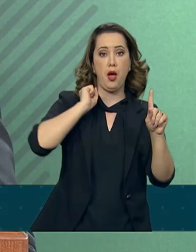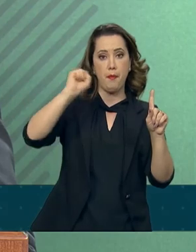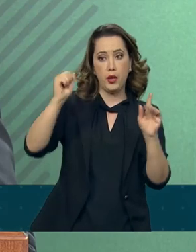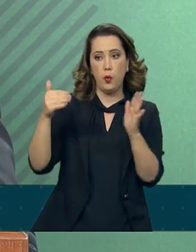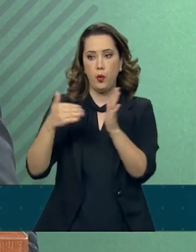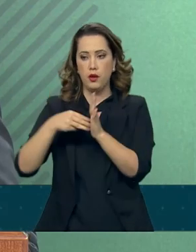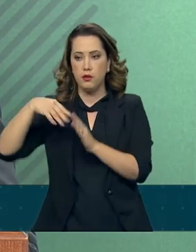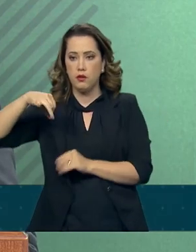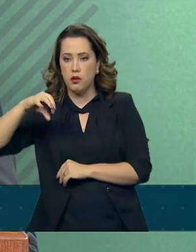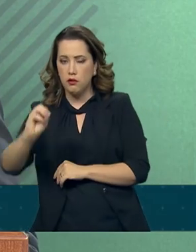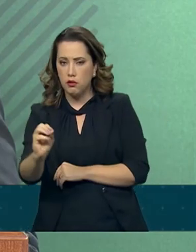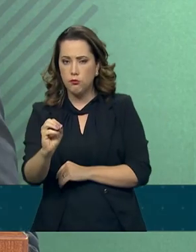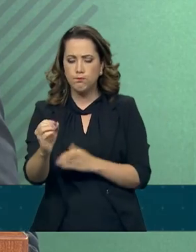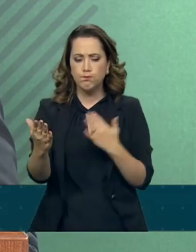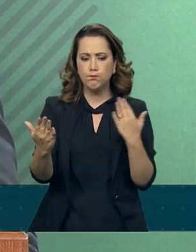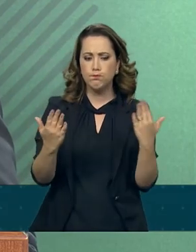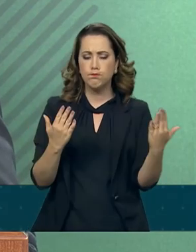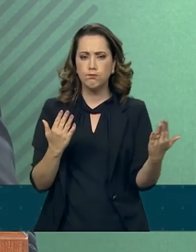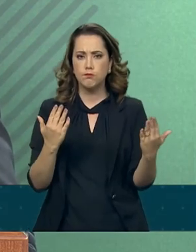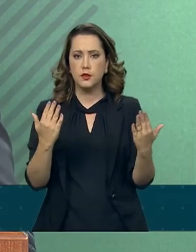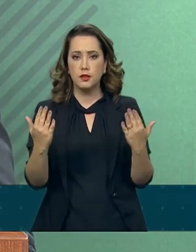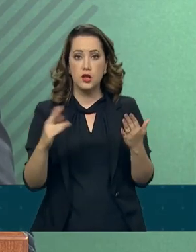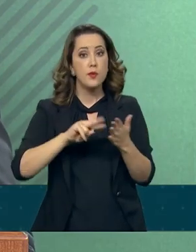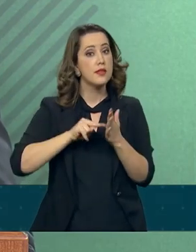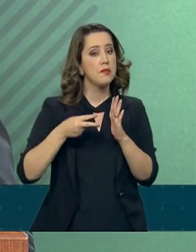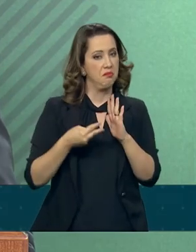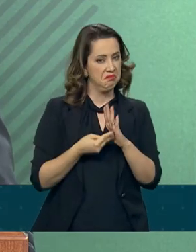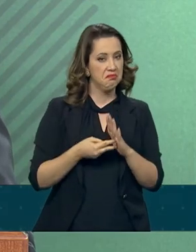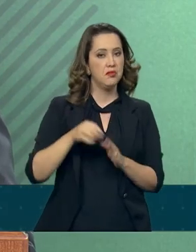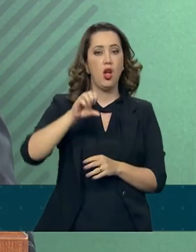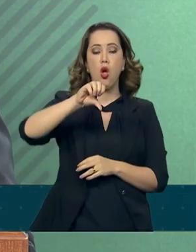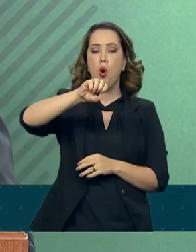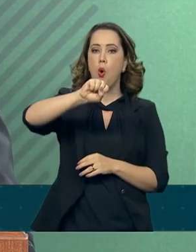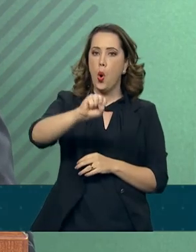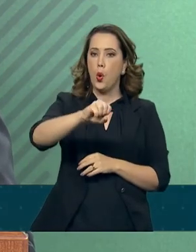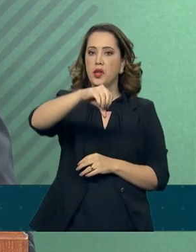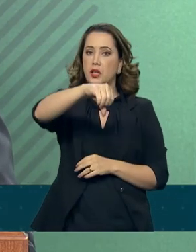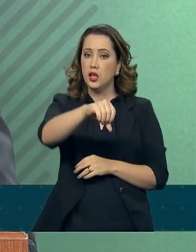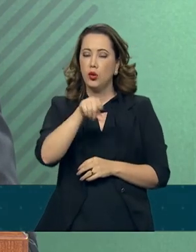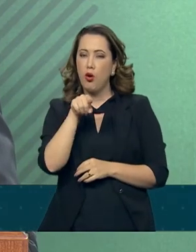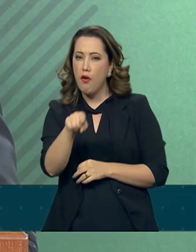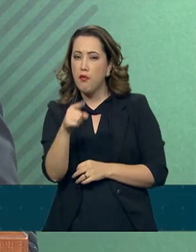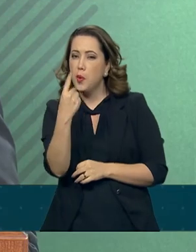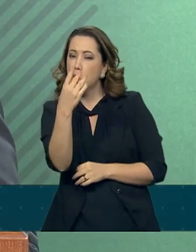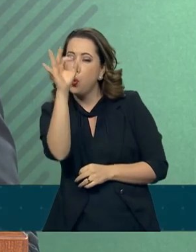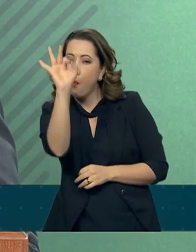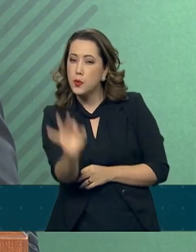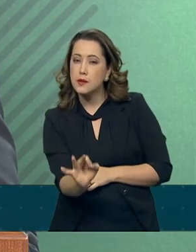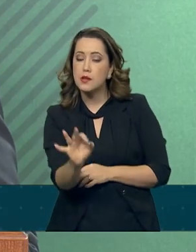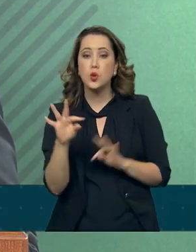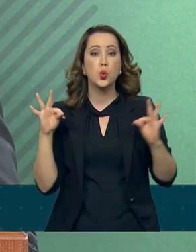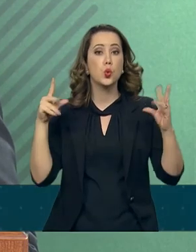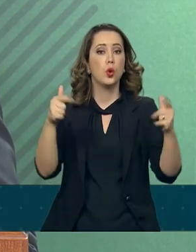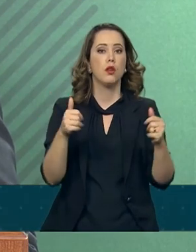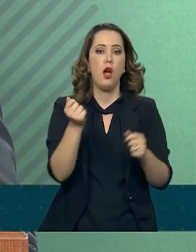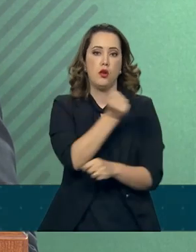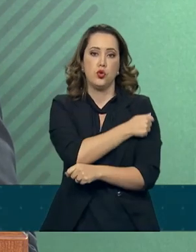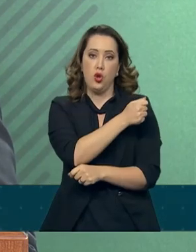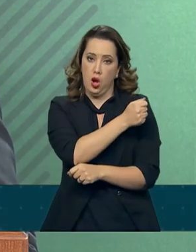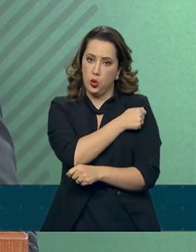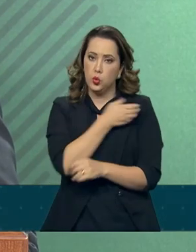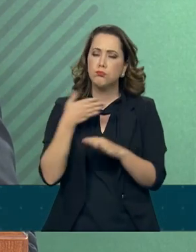esse dado equivale a 89 ponto 81% do total de alunos e